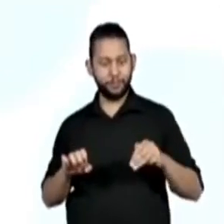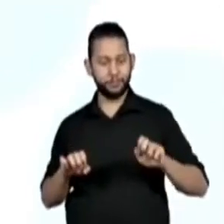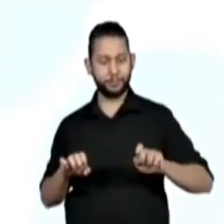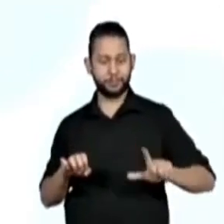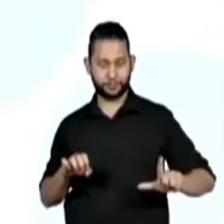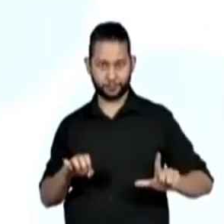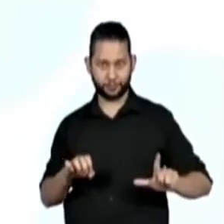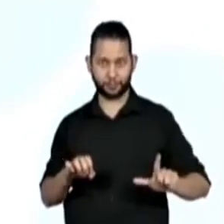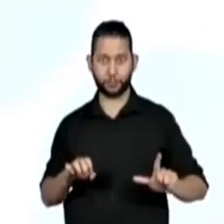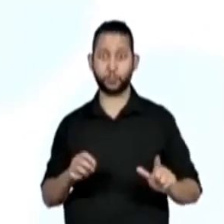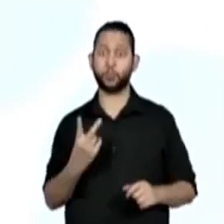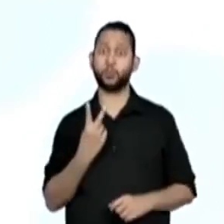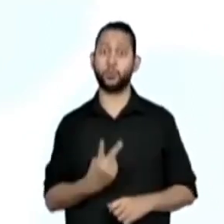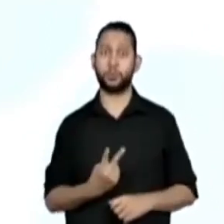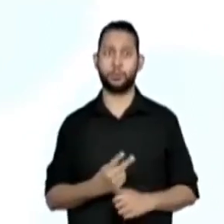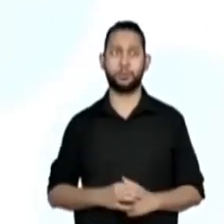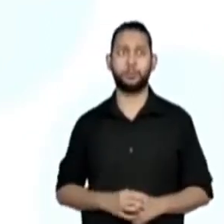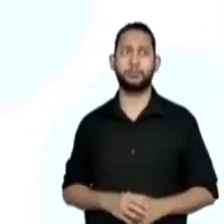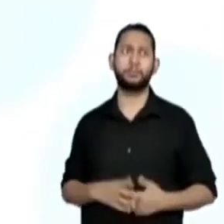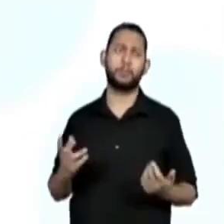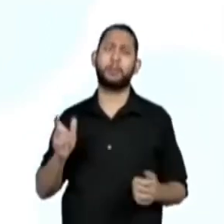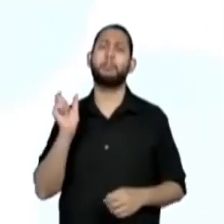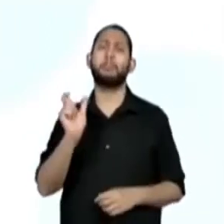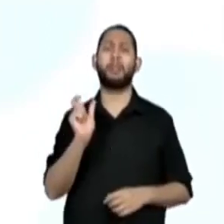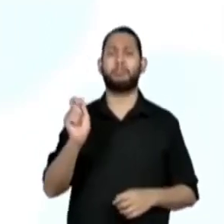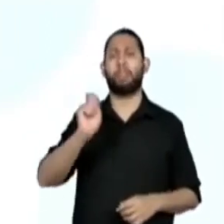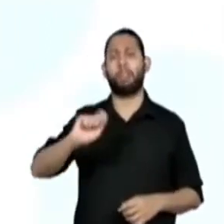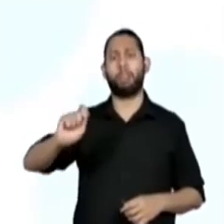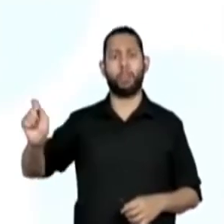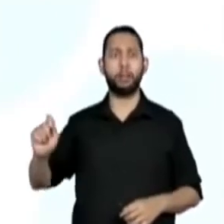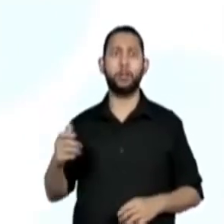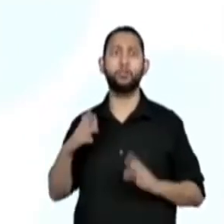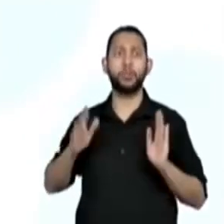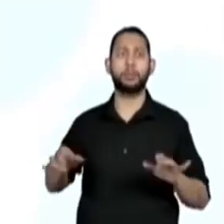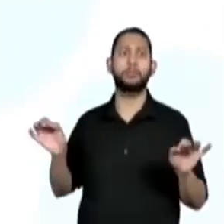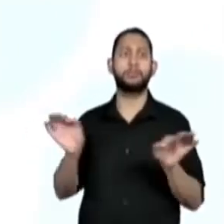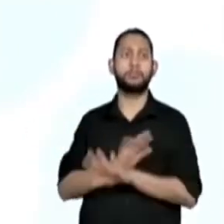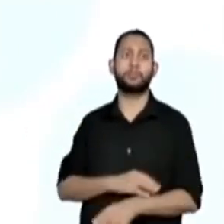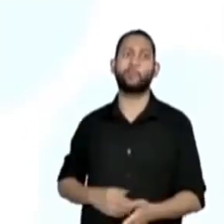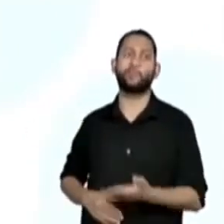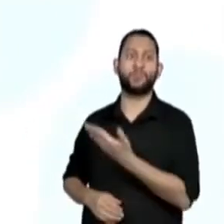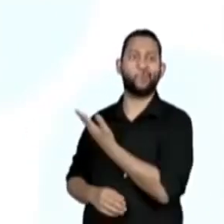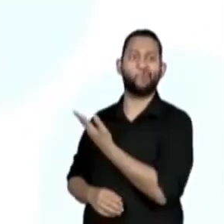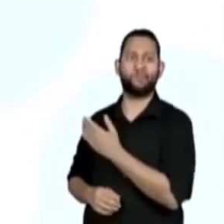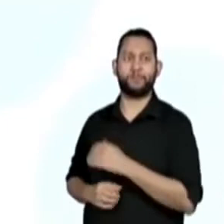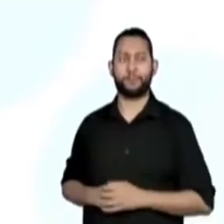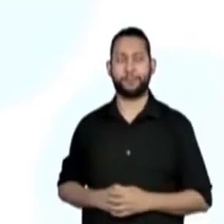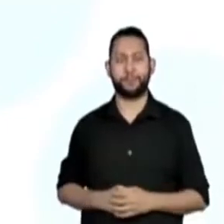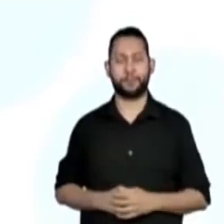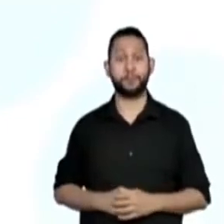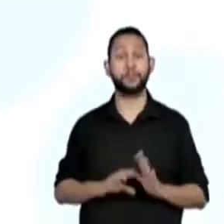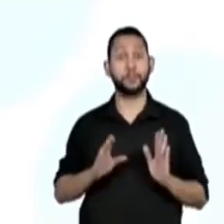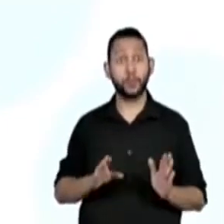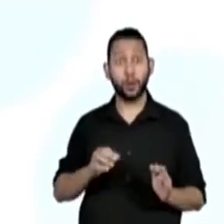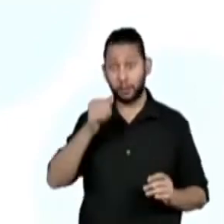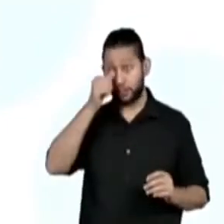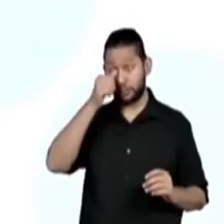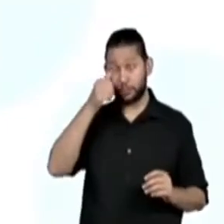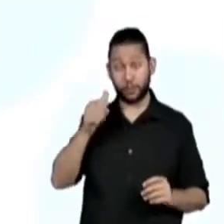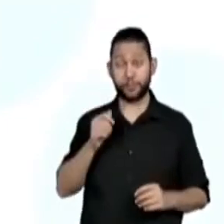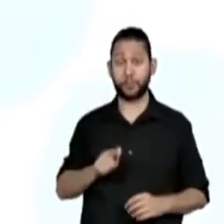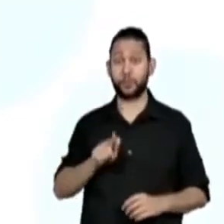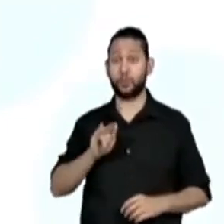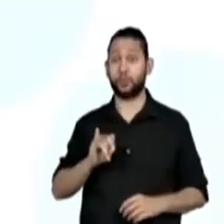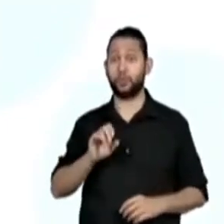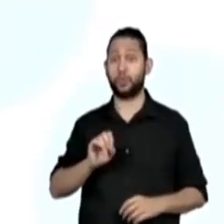tá pro pro não ficar tanto tempo escrevendo eu já Adiantei aqui tá a expressão vai ficar dessa forma